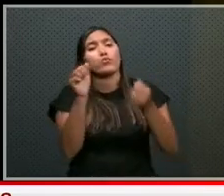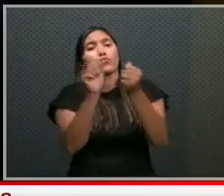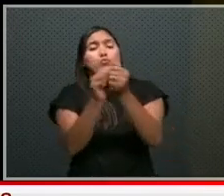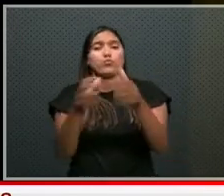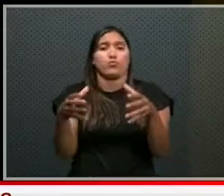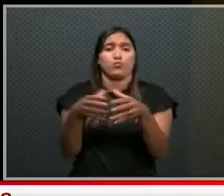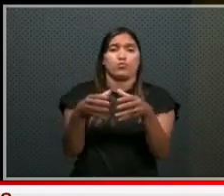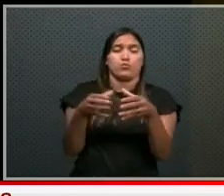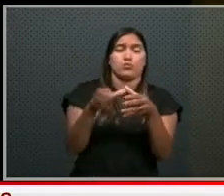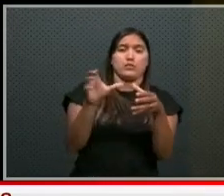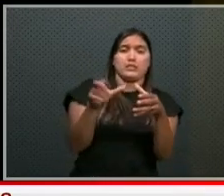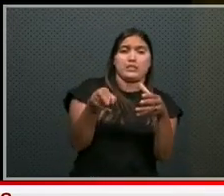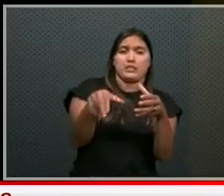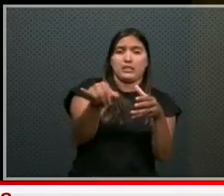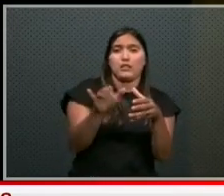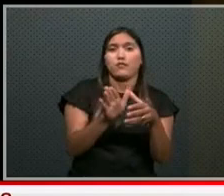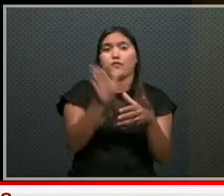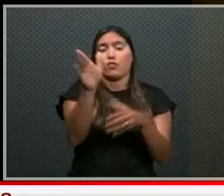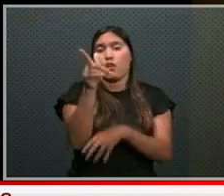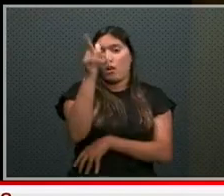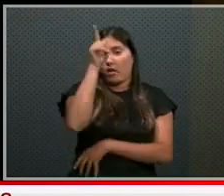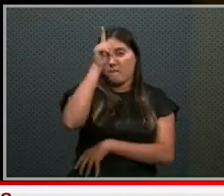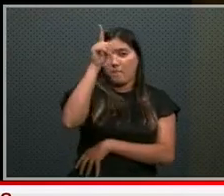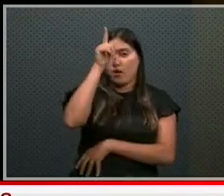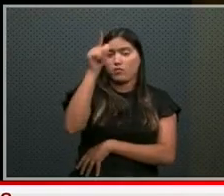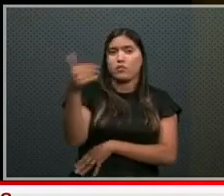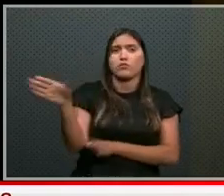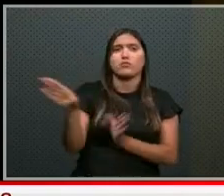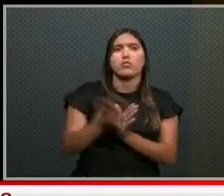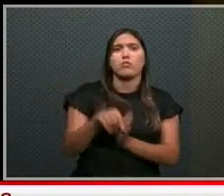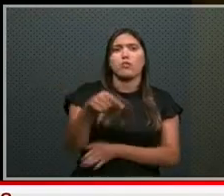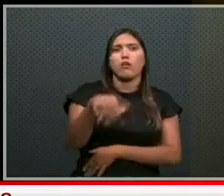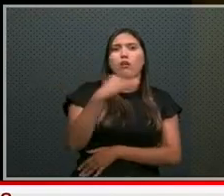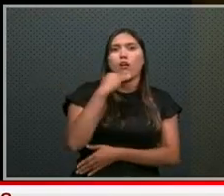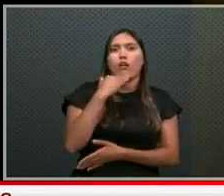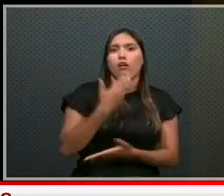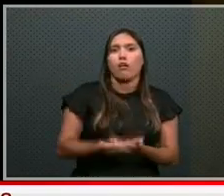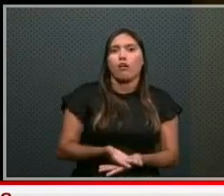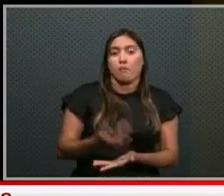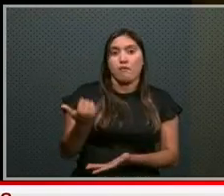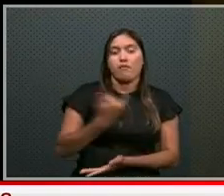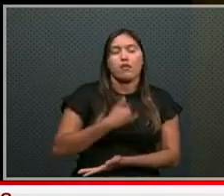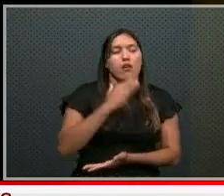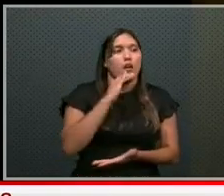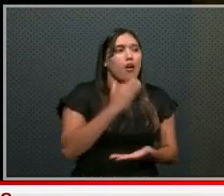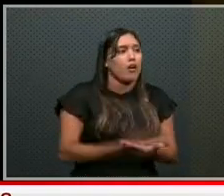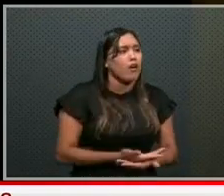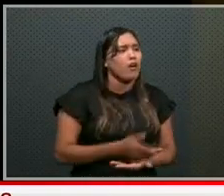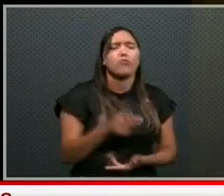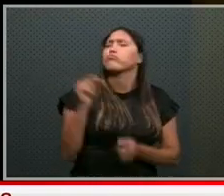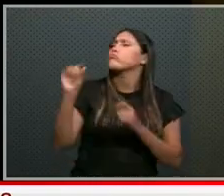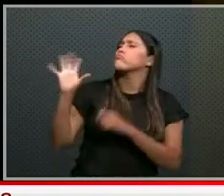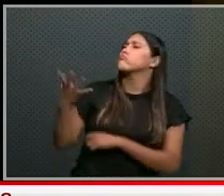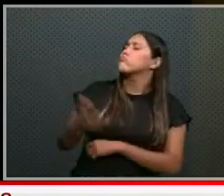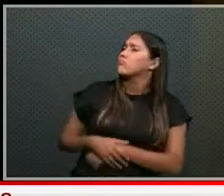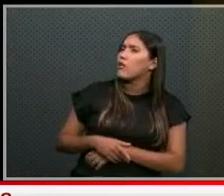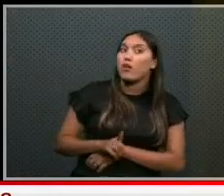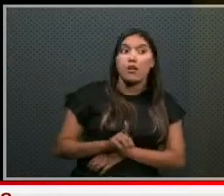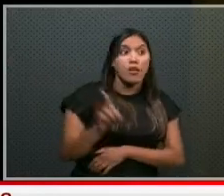toda lideranças para Alemanha chegou aqui assustado Xavier eu tô assustado que é Conrado